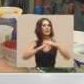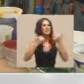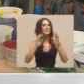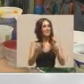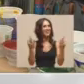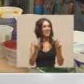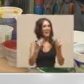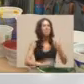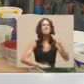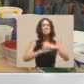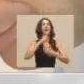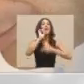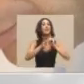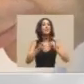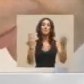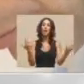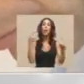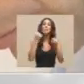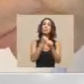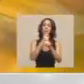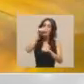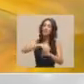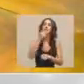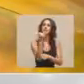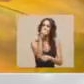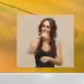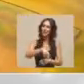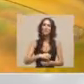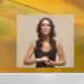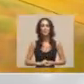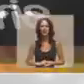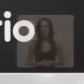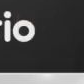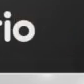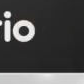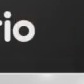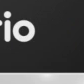são os valores máximos para uma máxima que é também o fim último do trabalho desta instituição.